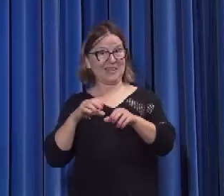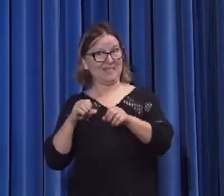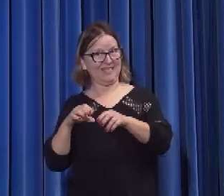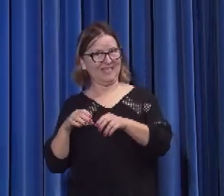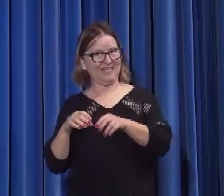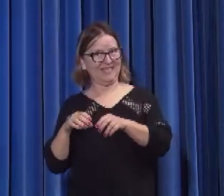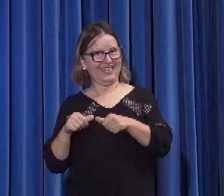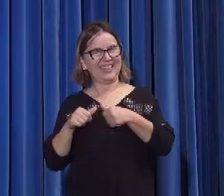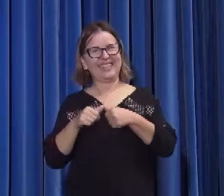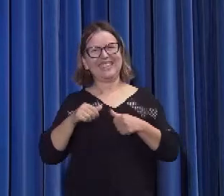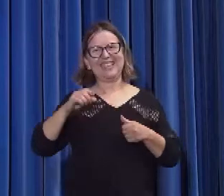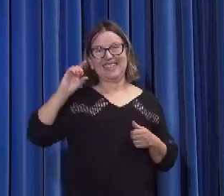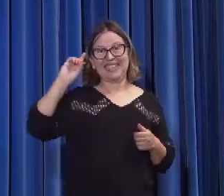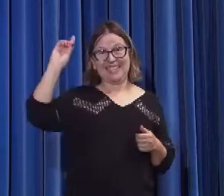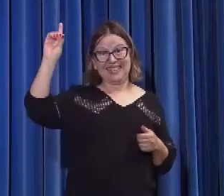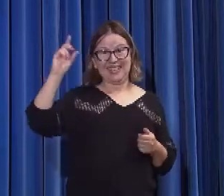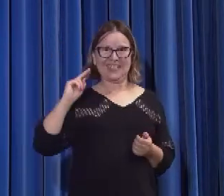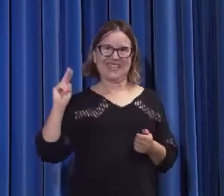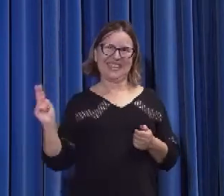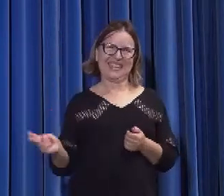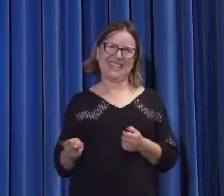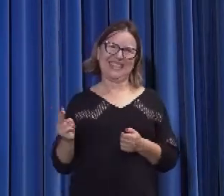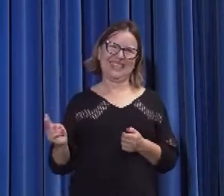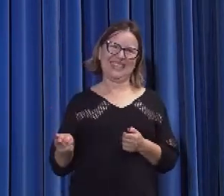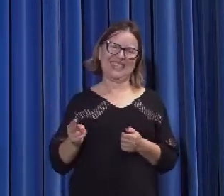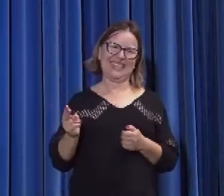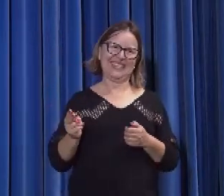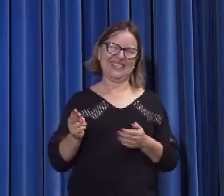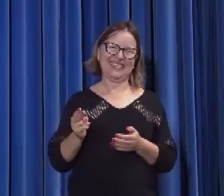Deus, ele é eterno.